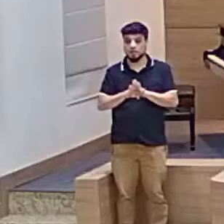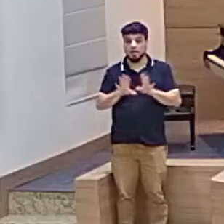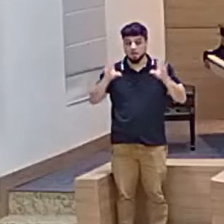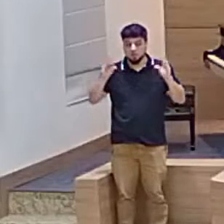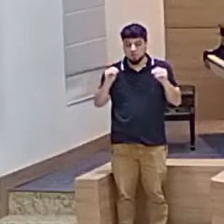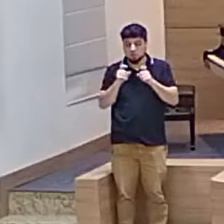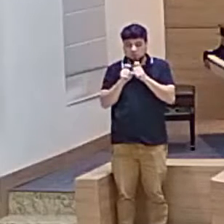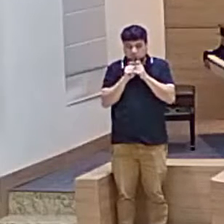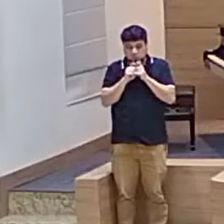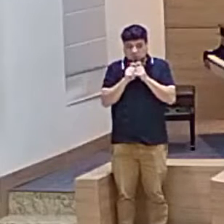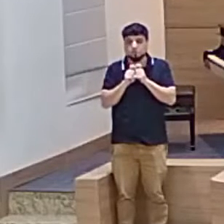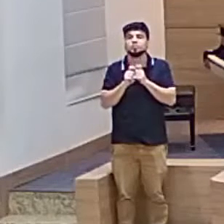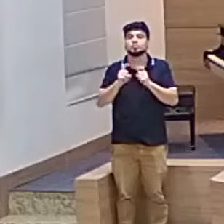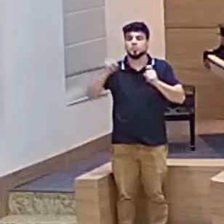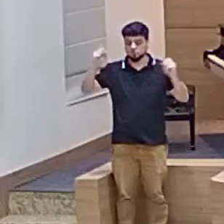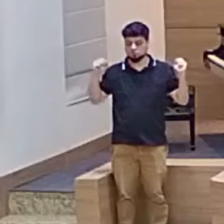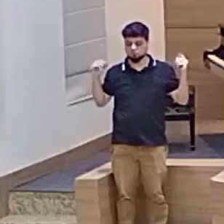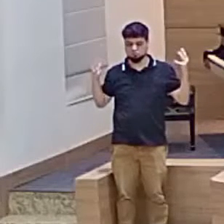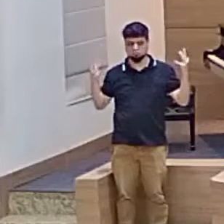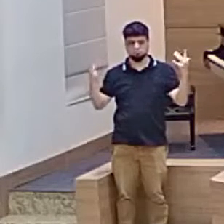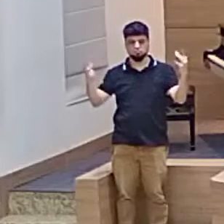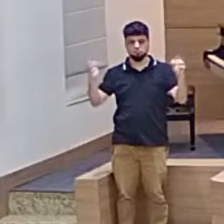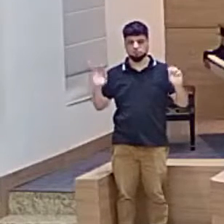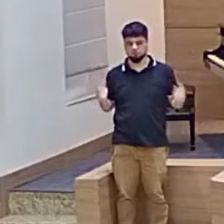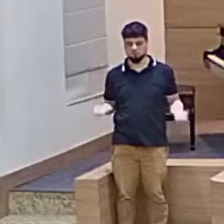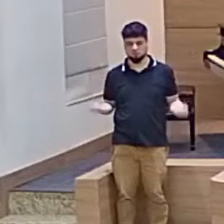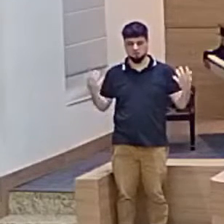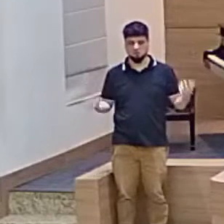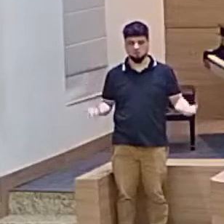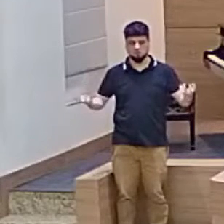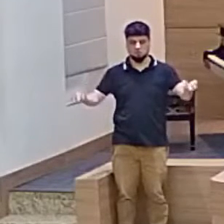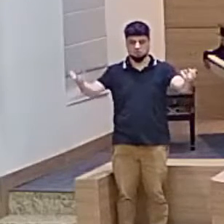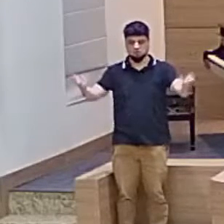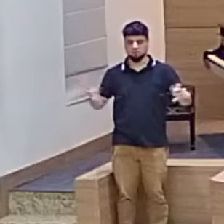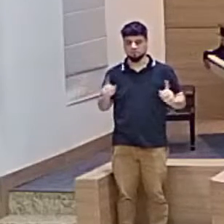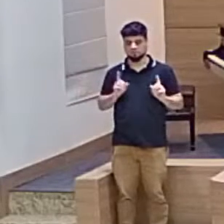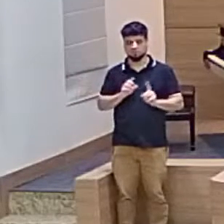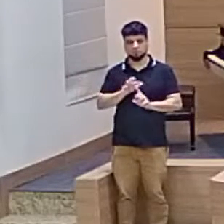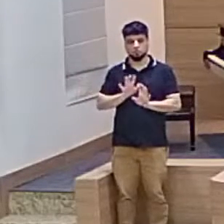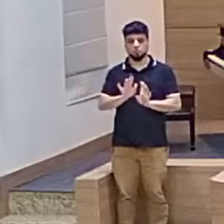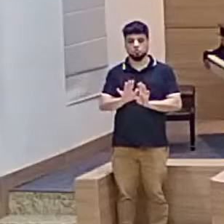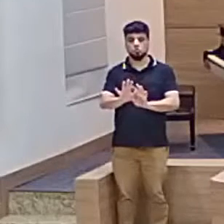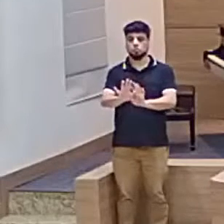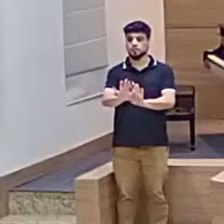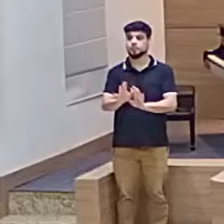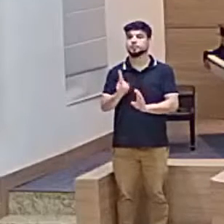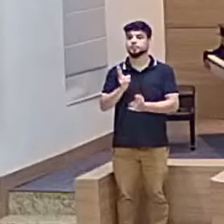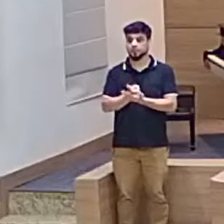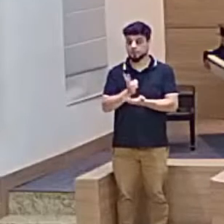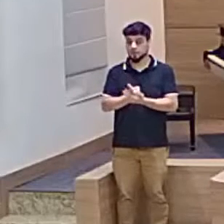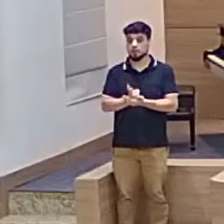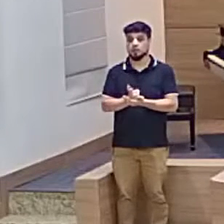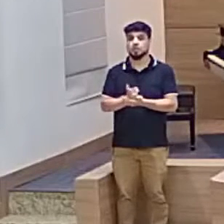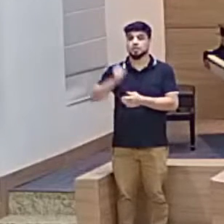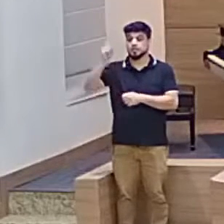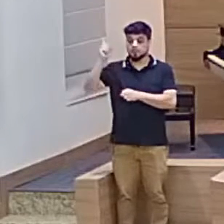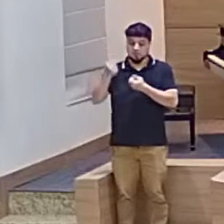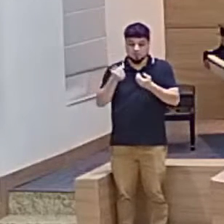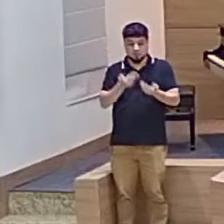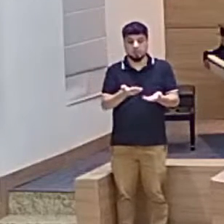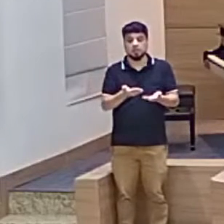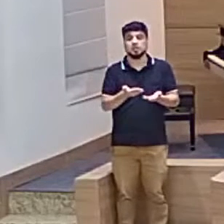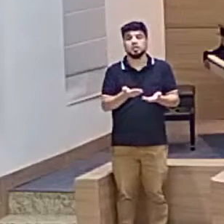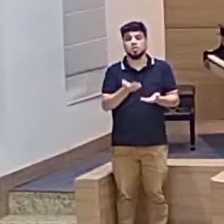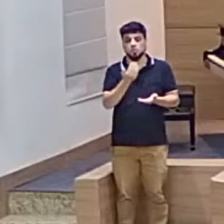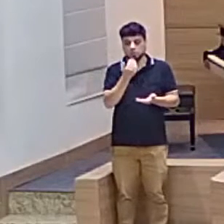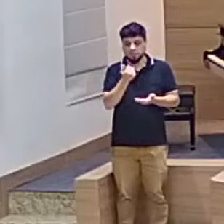maravilhosamente Deus mandou codornizes Deus mandou manar Deus conservou a saúde do povo no em todo o